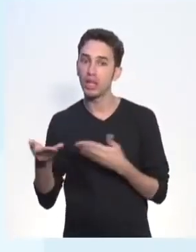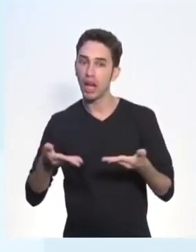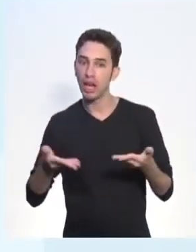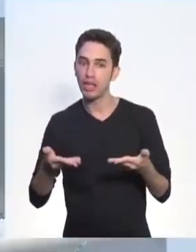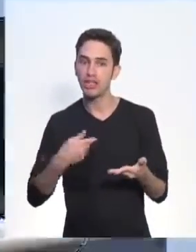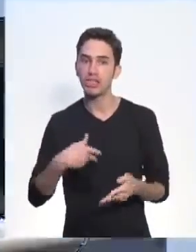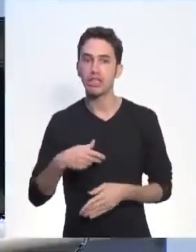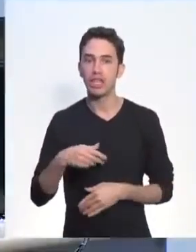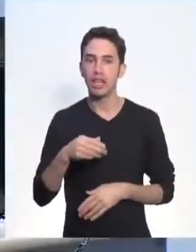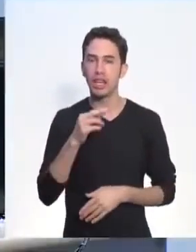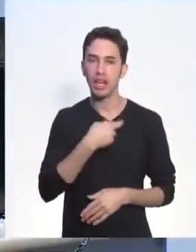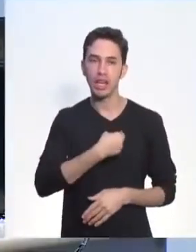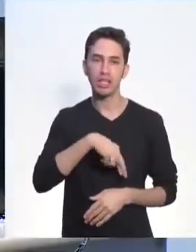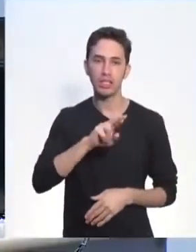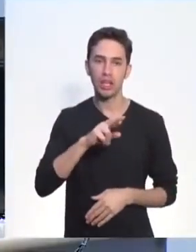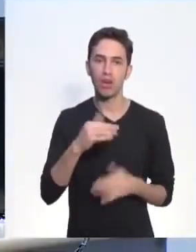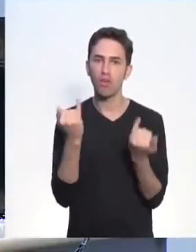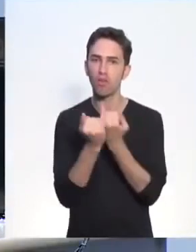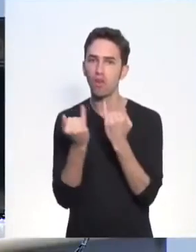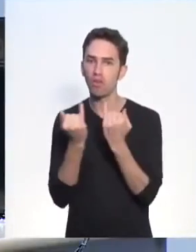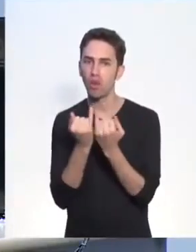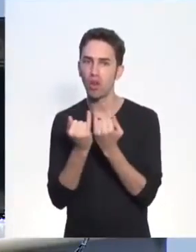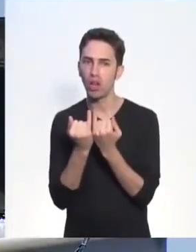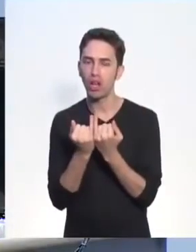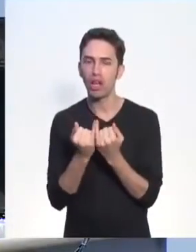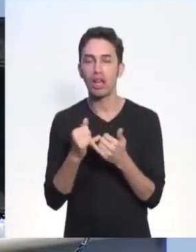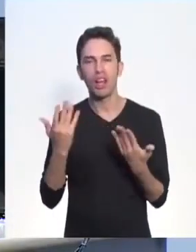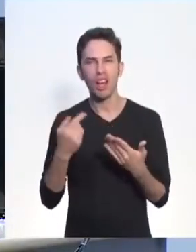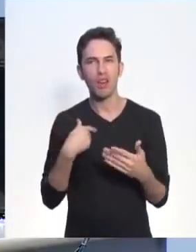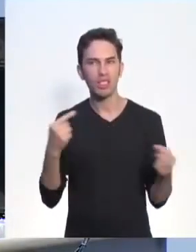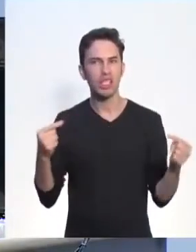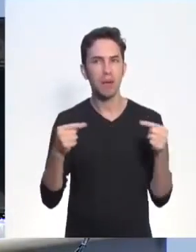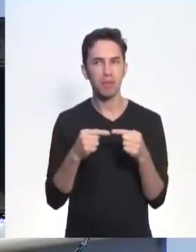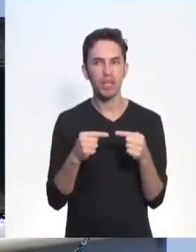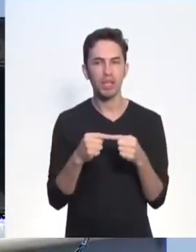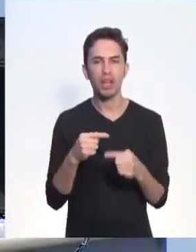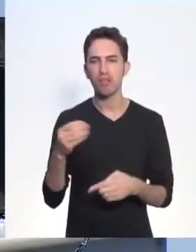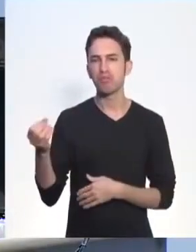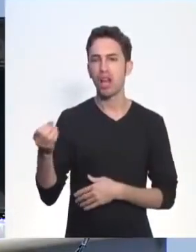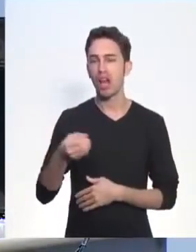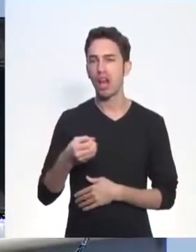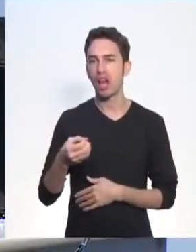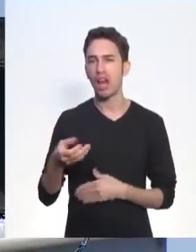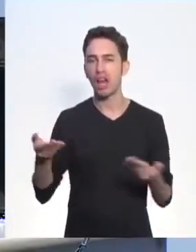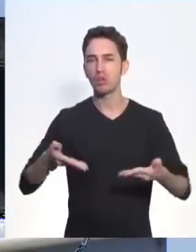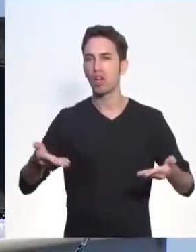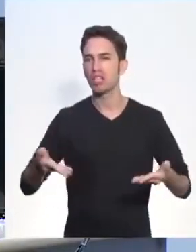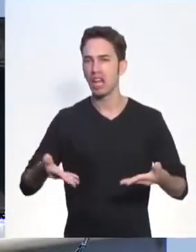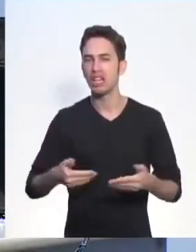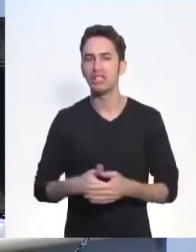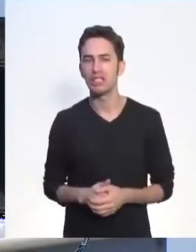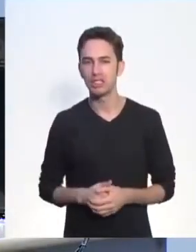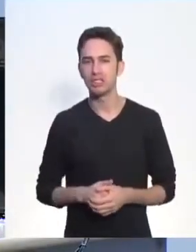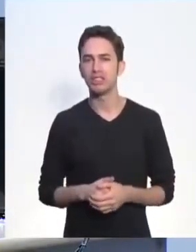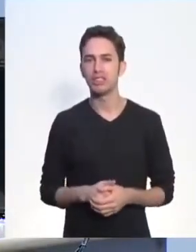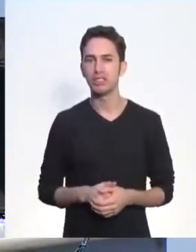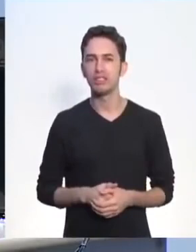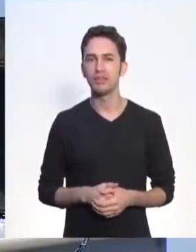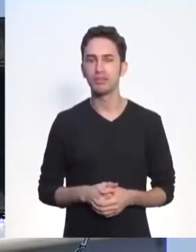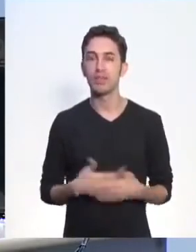gente, atualidades, tá? A gente, infelizmente, assim, com o programa, com a aula ao vivo, a gente tem que ter algumas